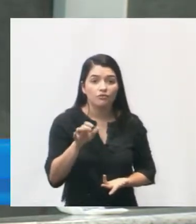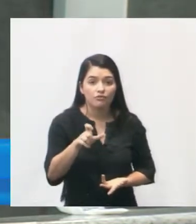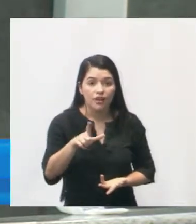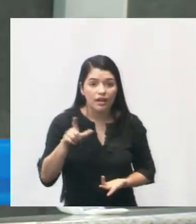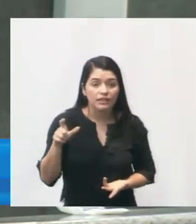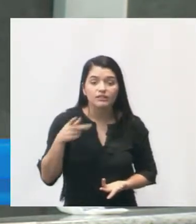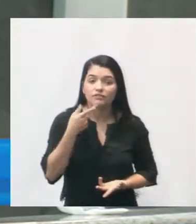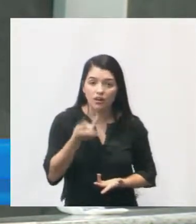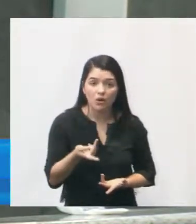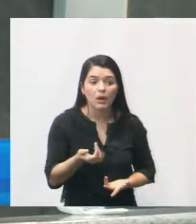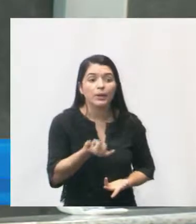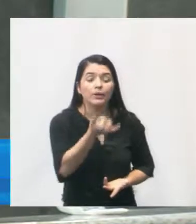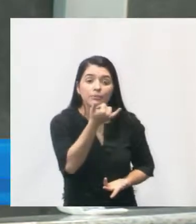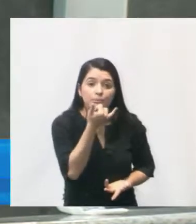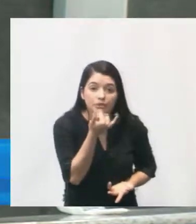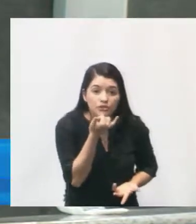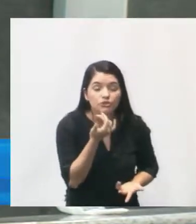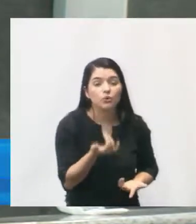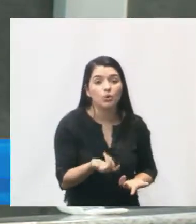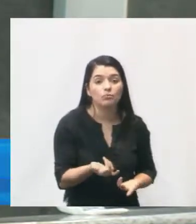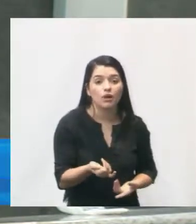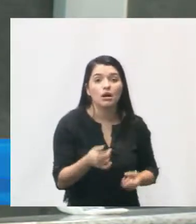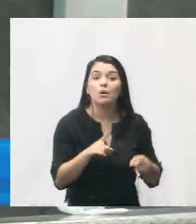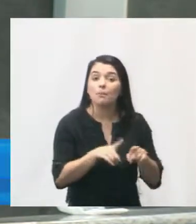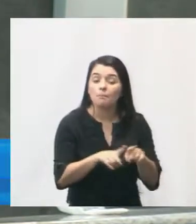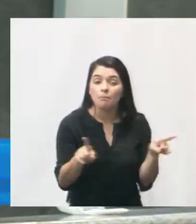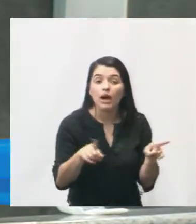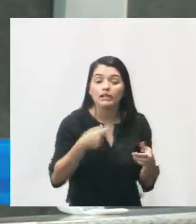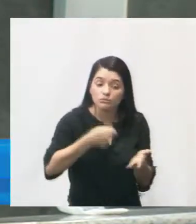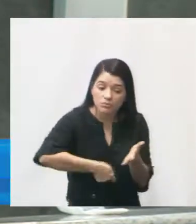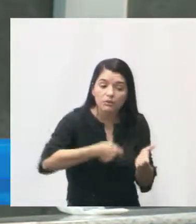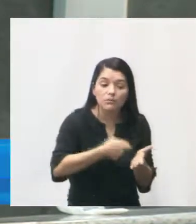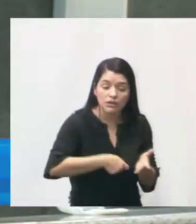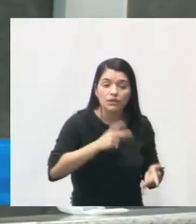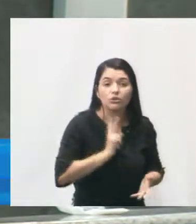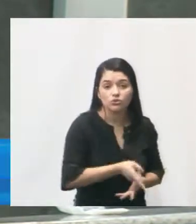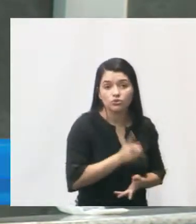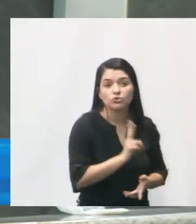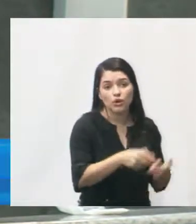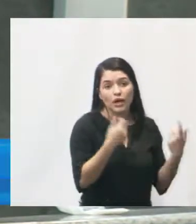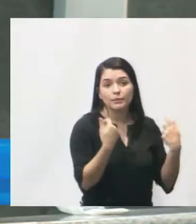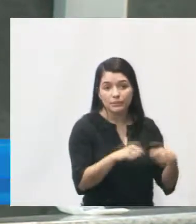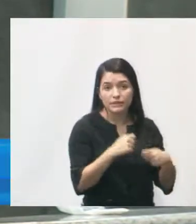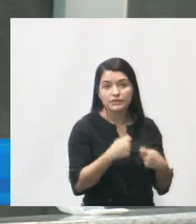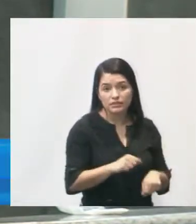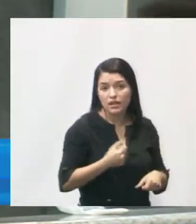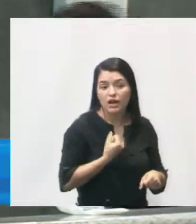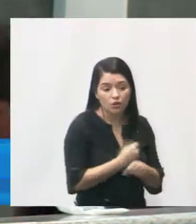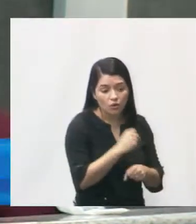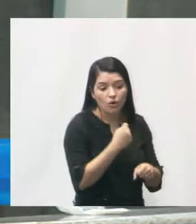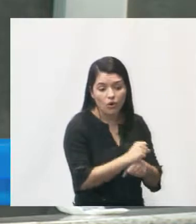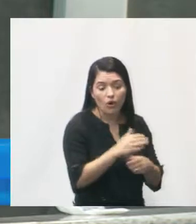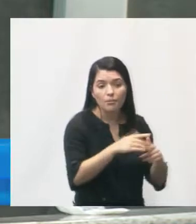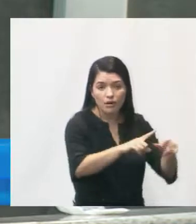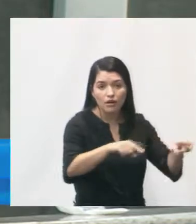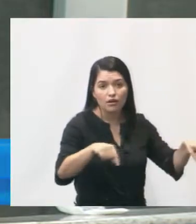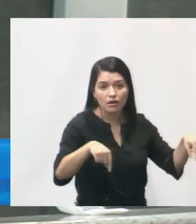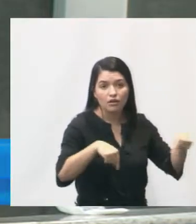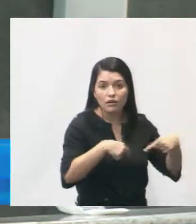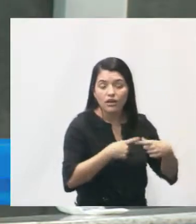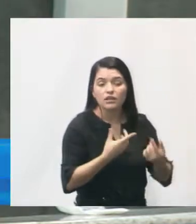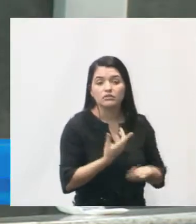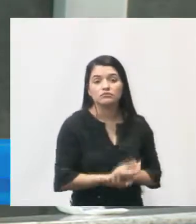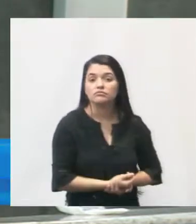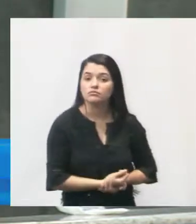cobrança para que se termine, na verdade, para que se comece a obra. O que